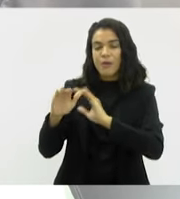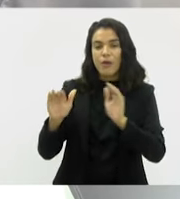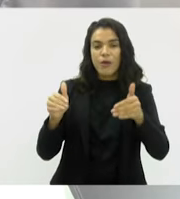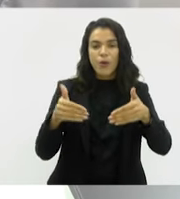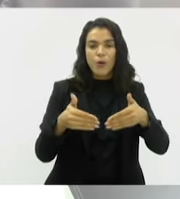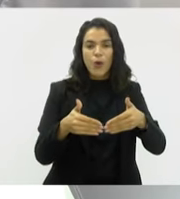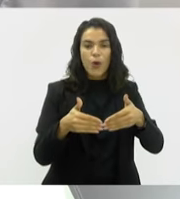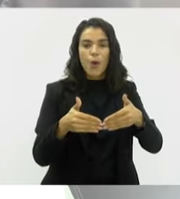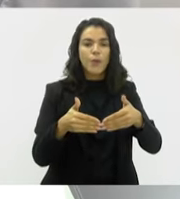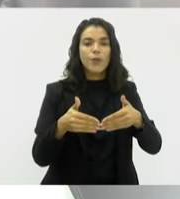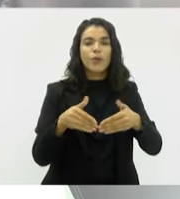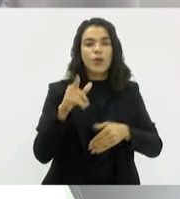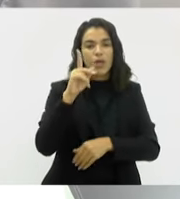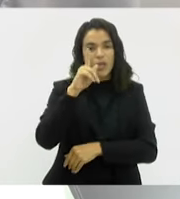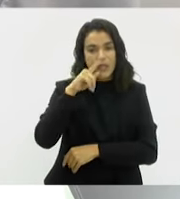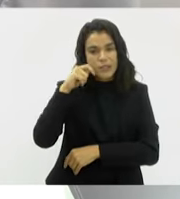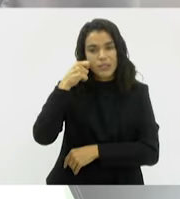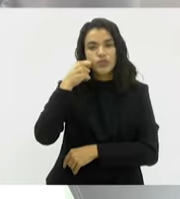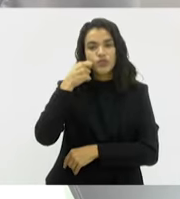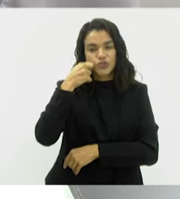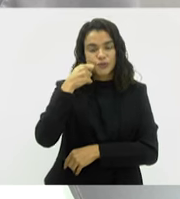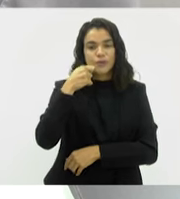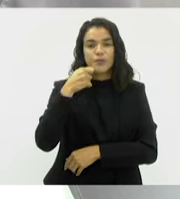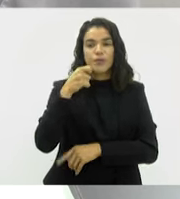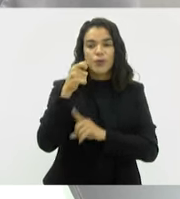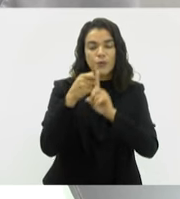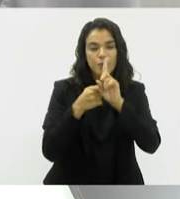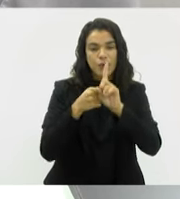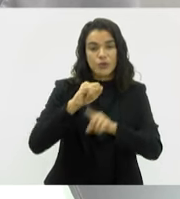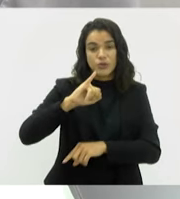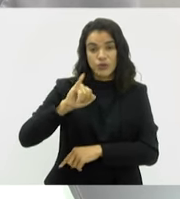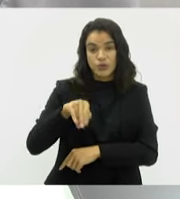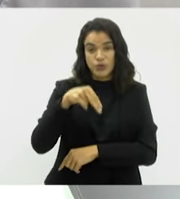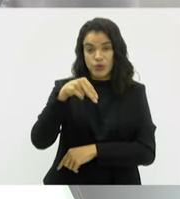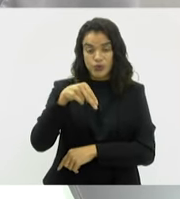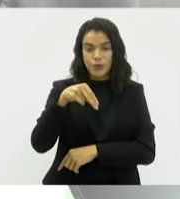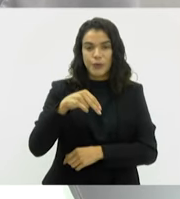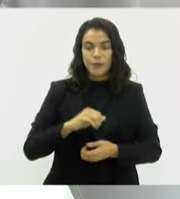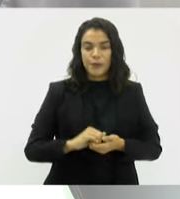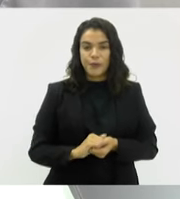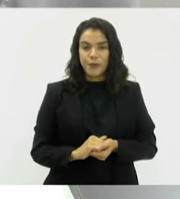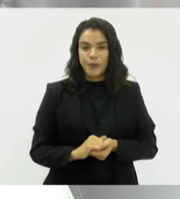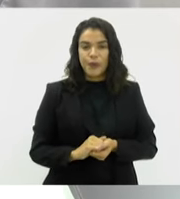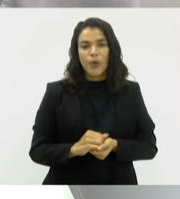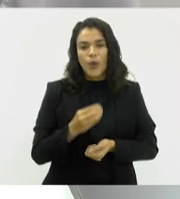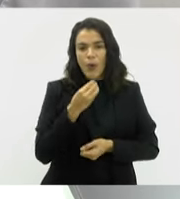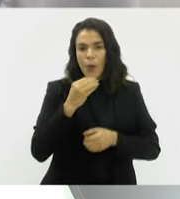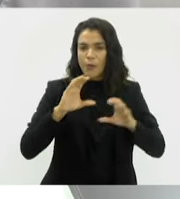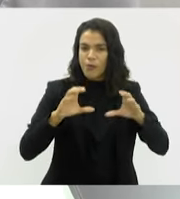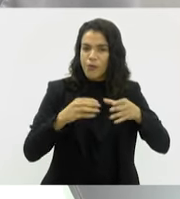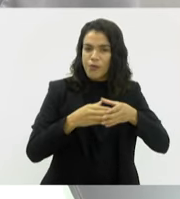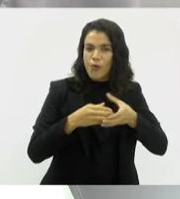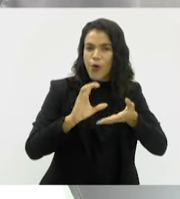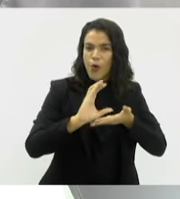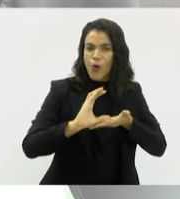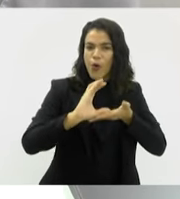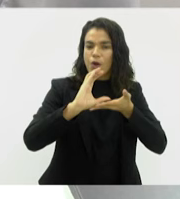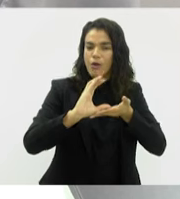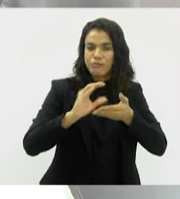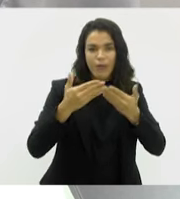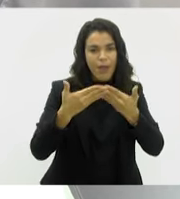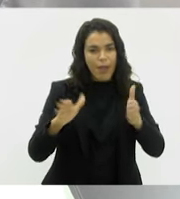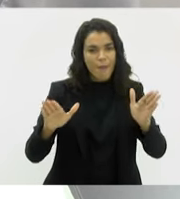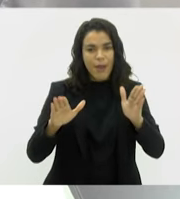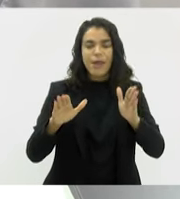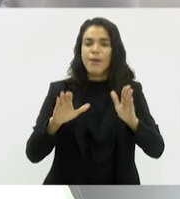vai ser em Sergipe, no início do mês de junho. E, obviamente, que esse colégio das CCJs, esse colegiado, é aberto aos membros